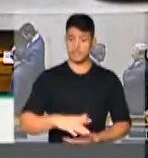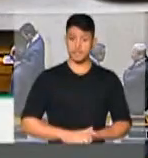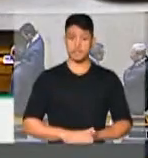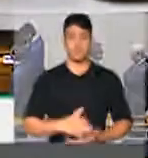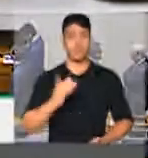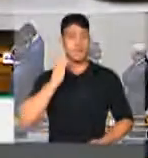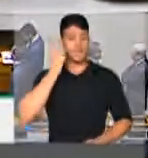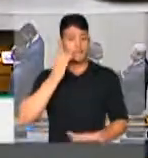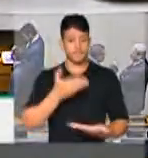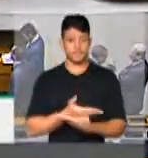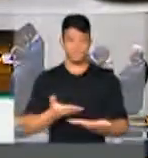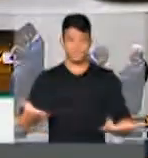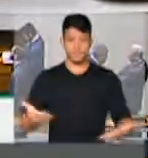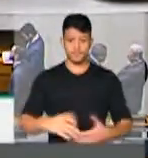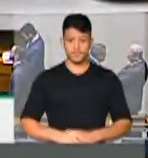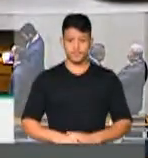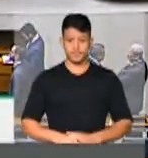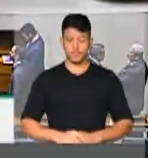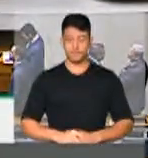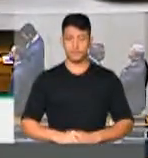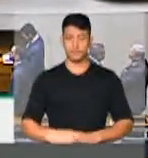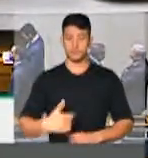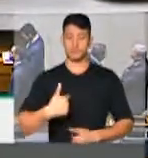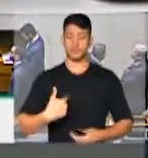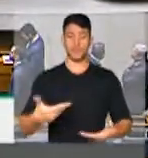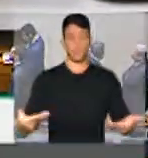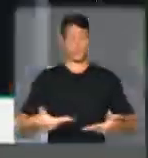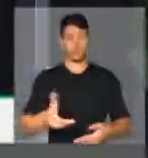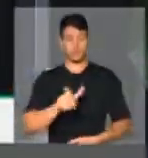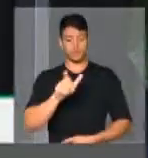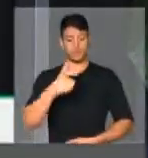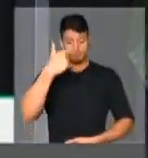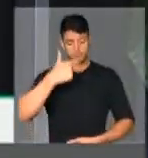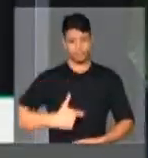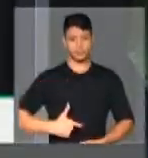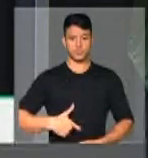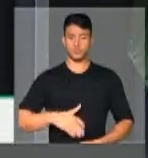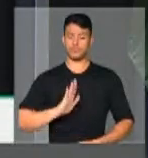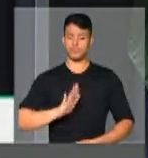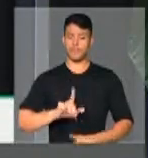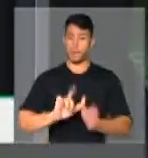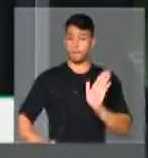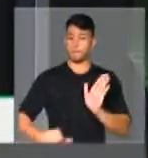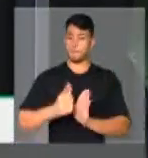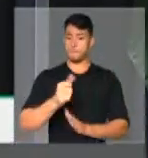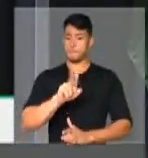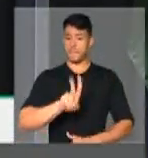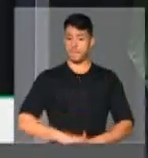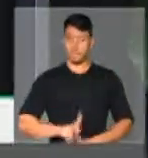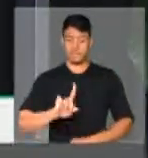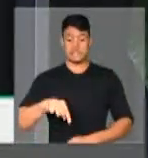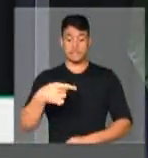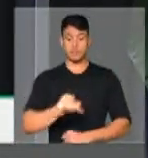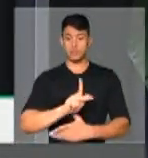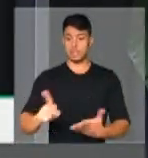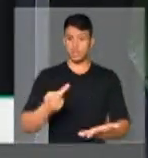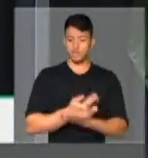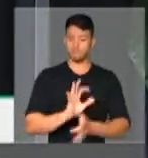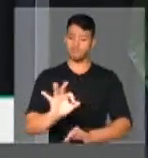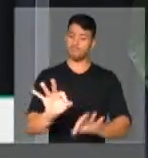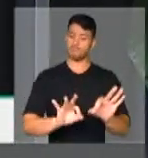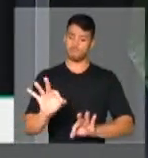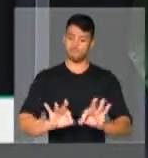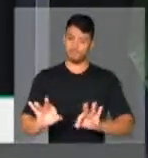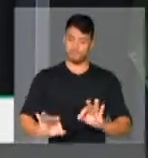Senado, deputadas, deputados, uso essa tribuna pela primeira vez diante do novo arranjo